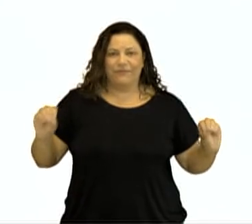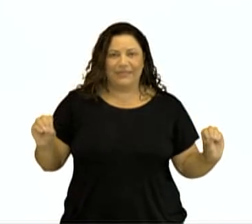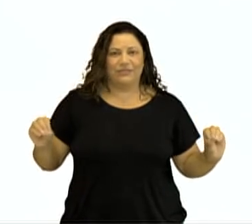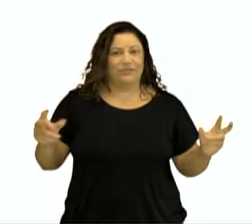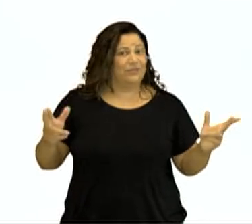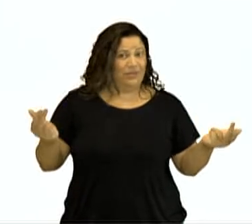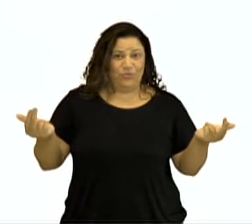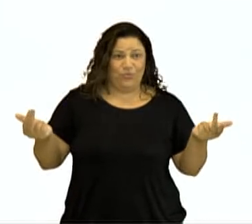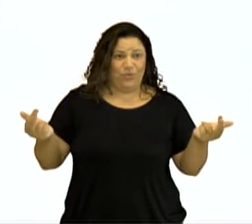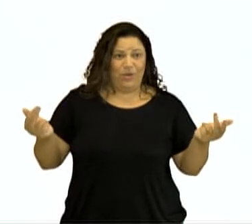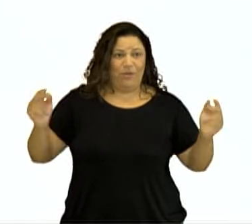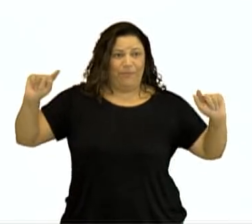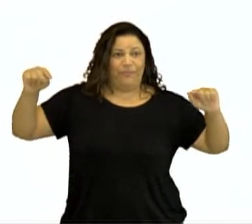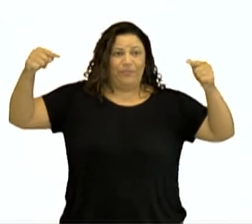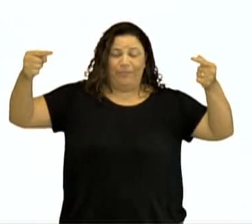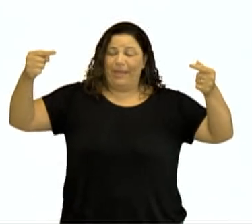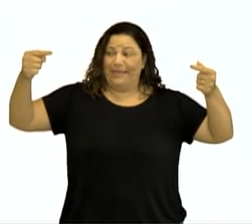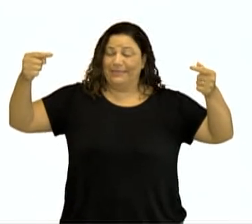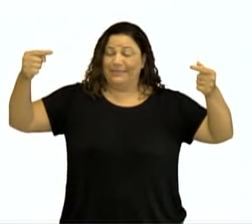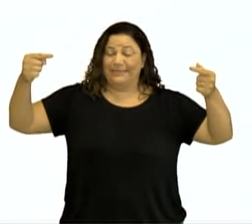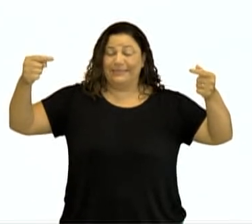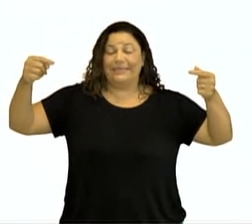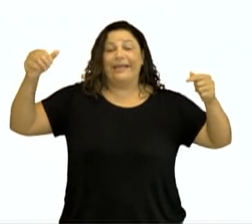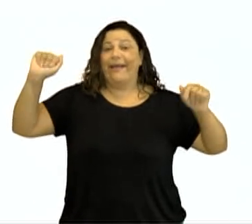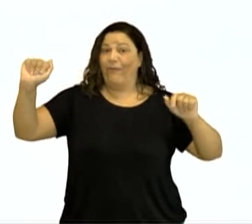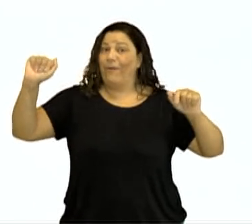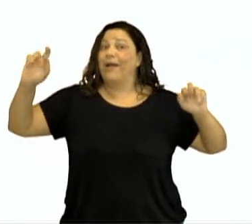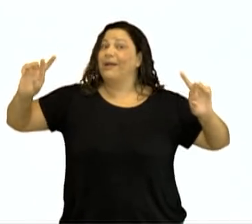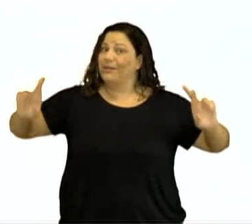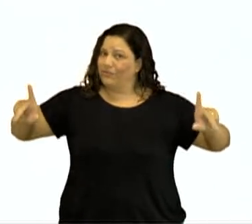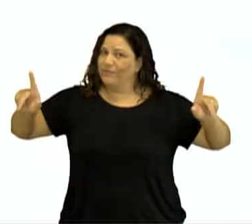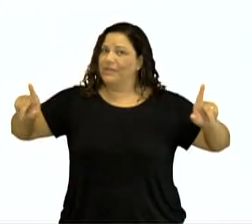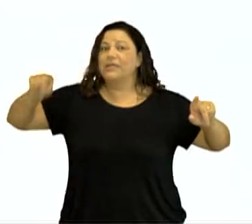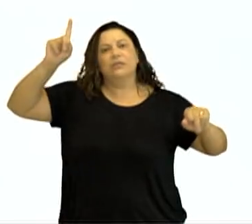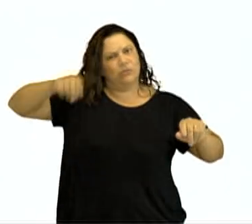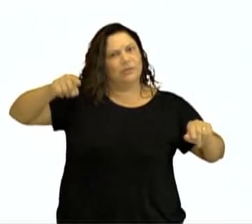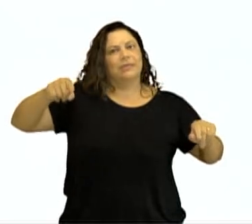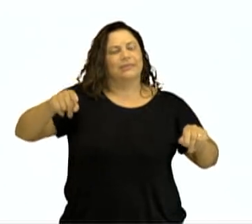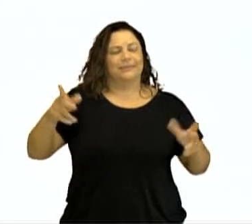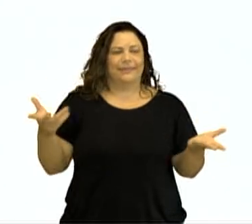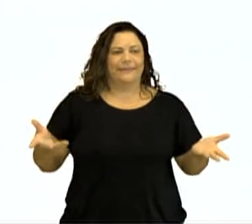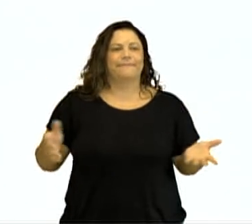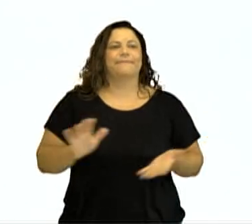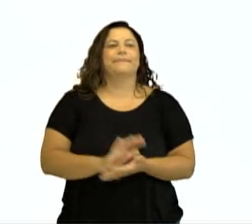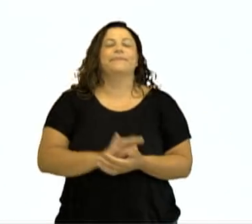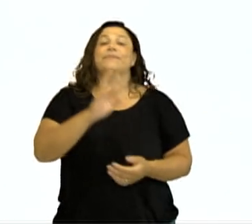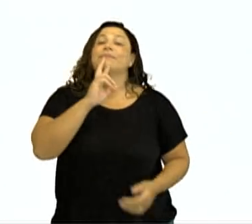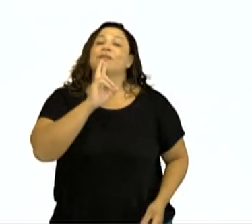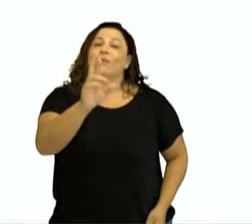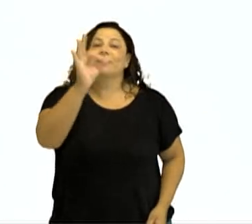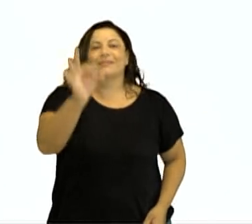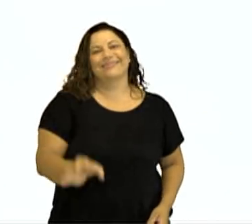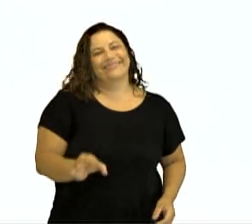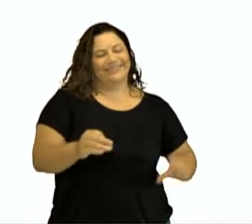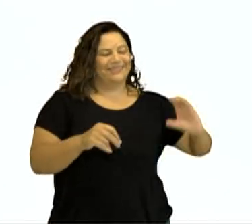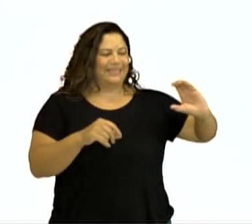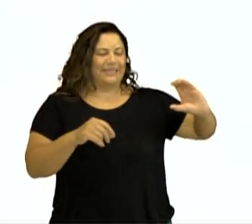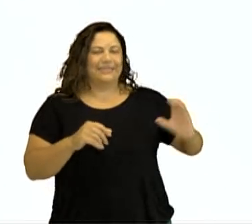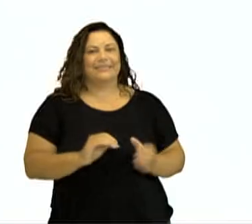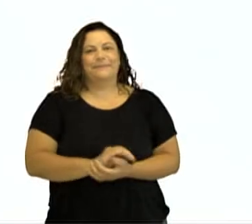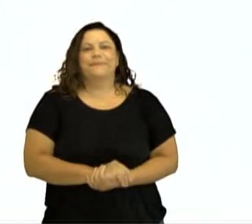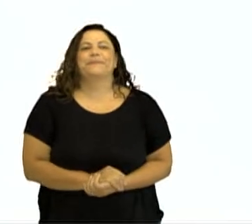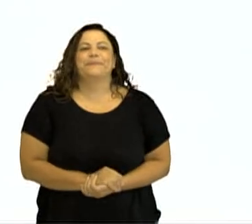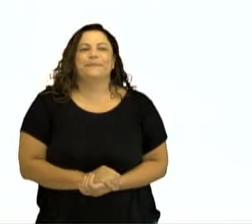iguais, mas massas diferentes, portanto, esses são isótopos. Beleza? Olha a alternativa C respondida.